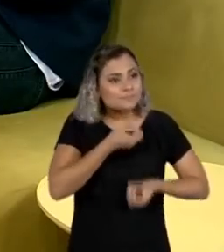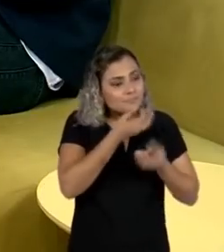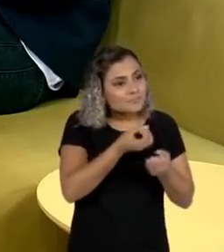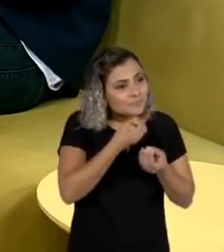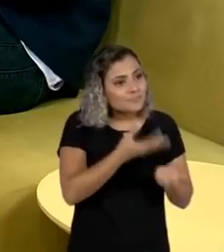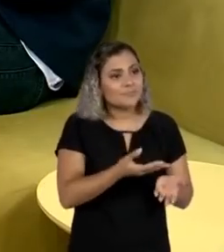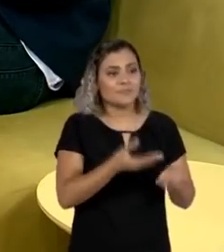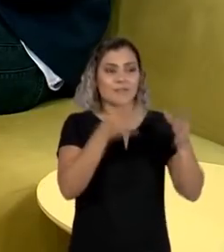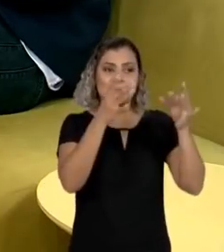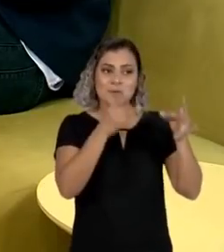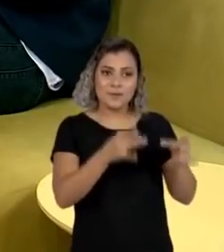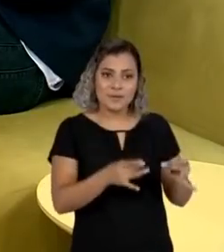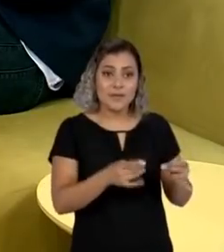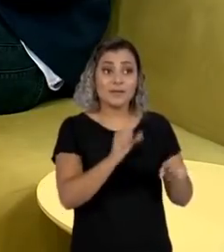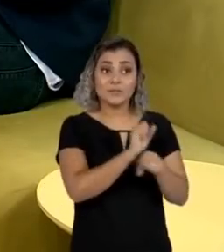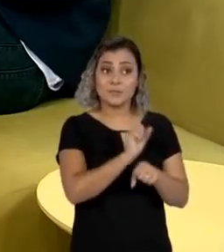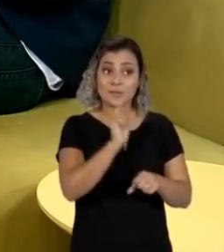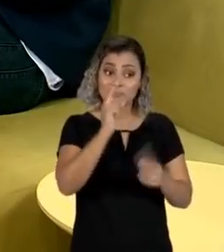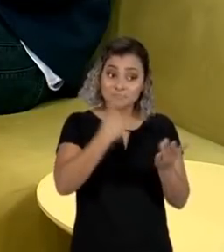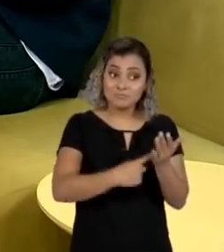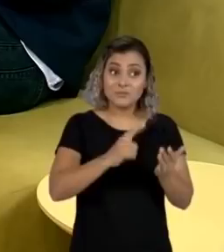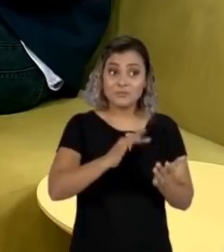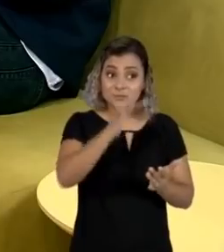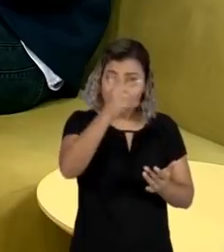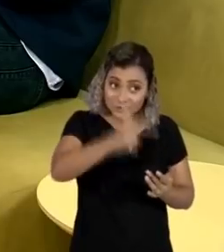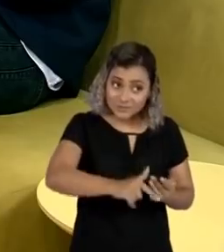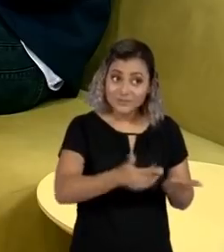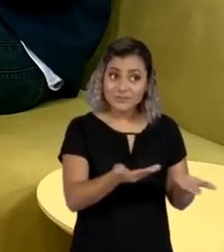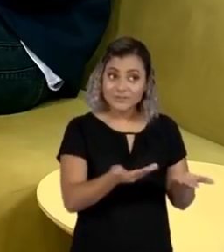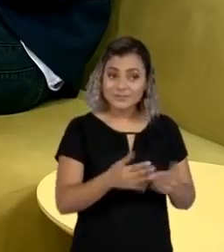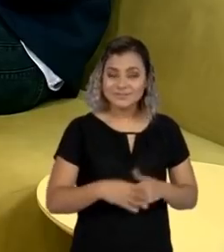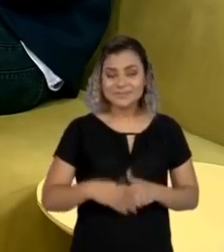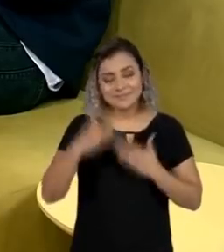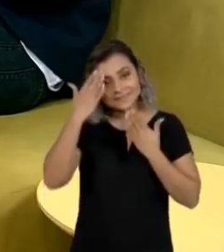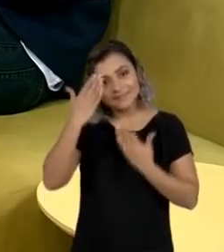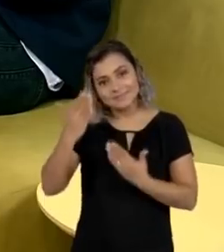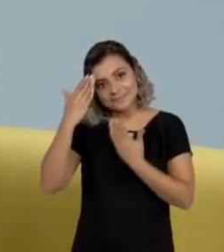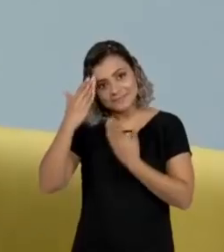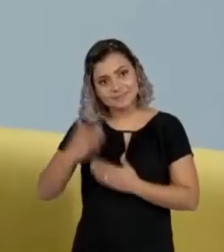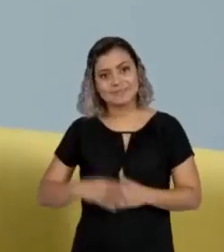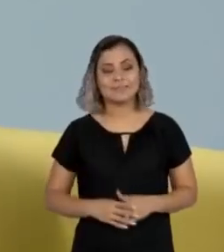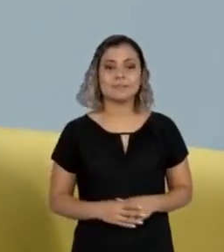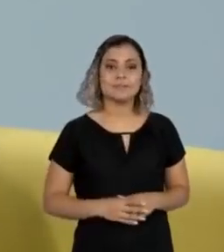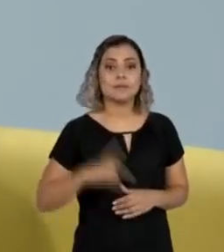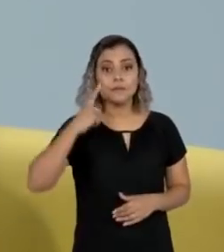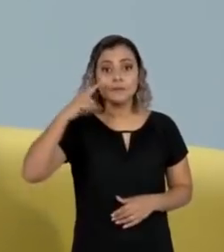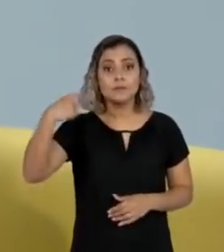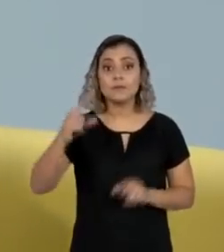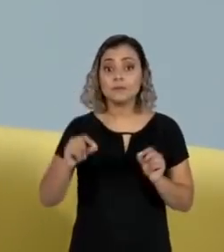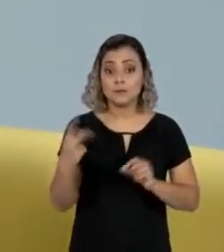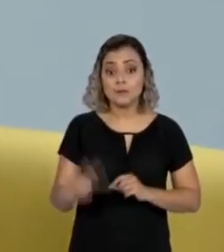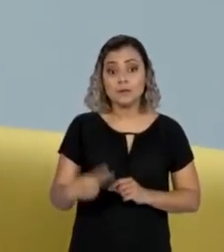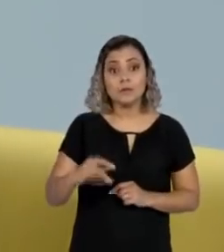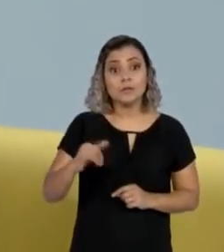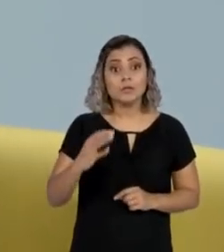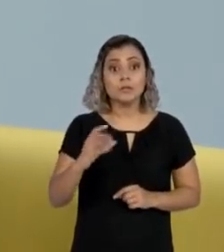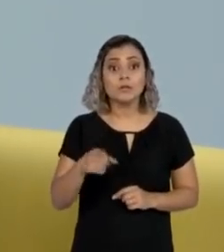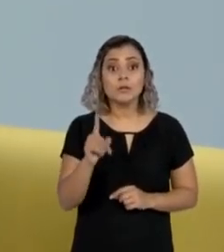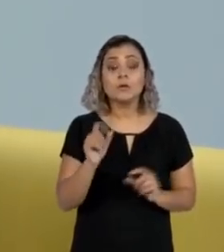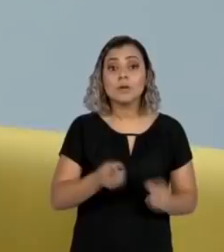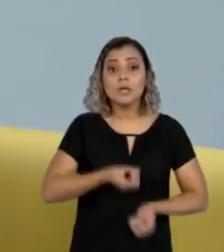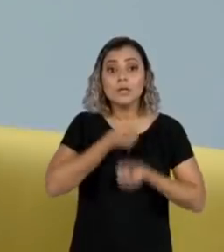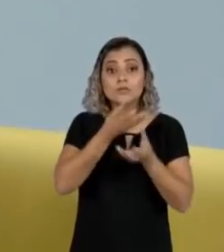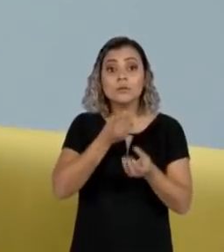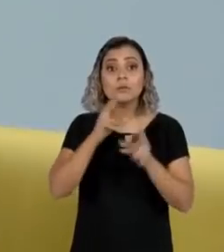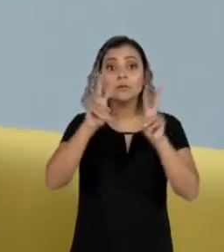suas informações. Já espero vocês numa próxima oportunidade. Obrigada. Obrigado, Joyce. E daqui a pouco, aqui no JC1, mais